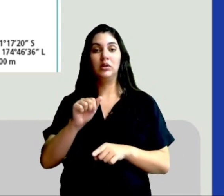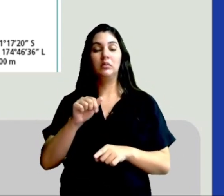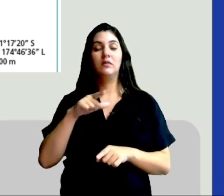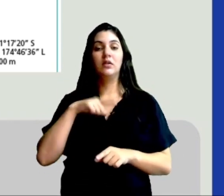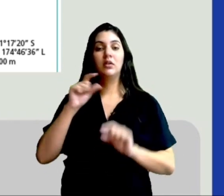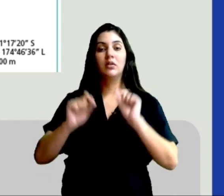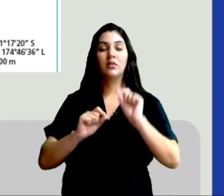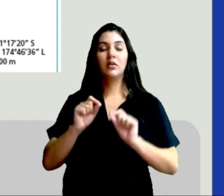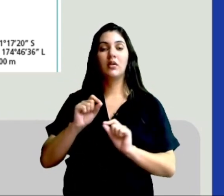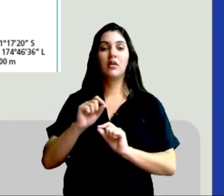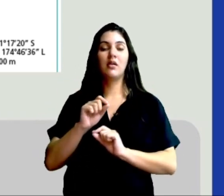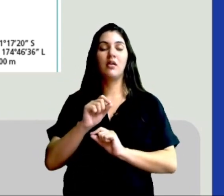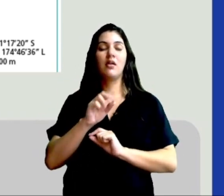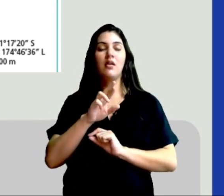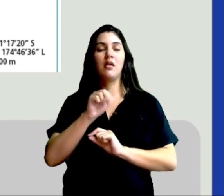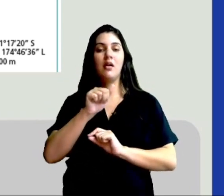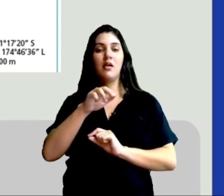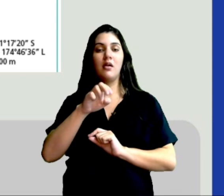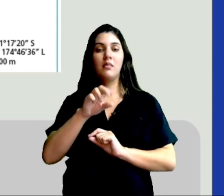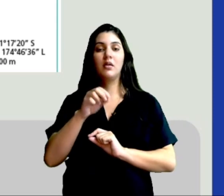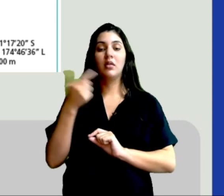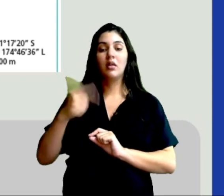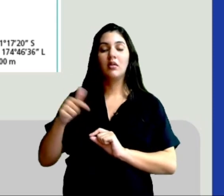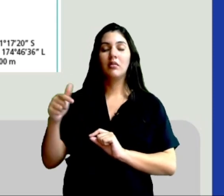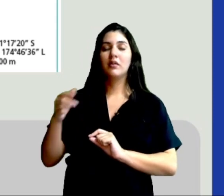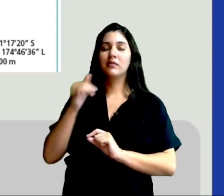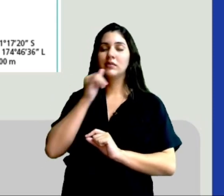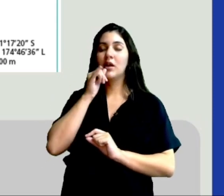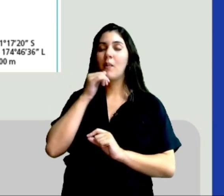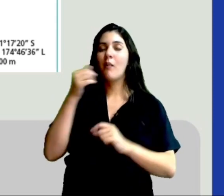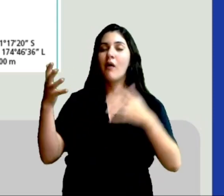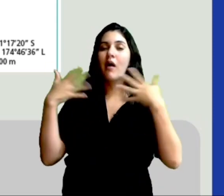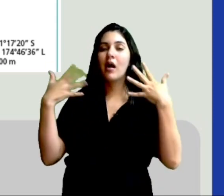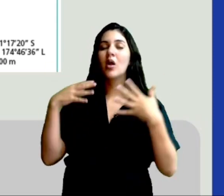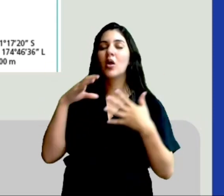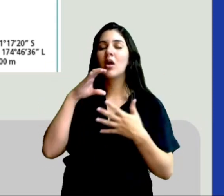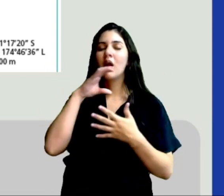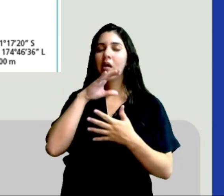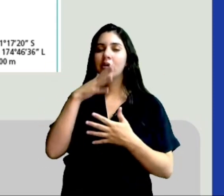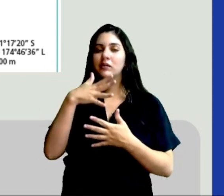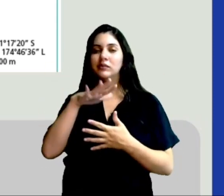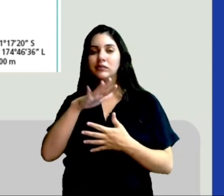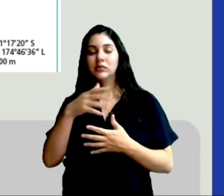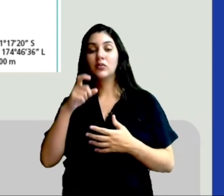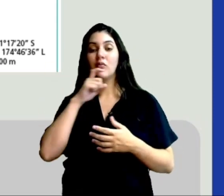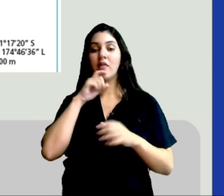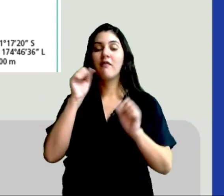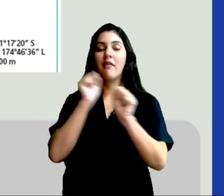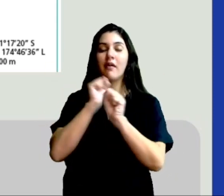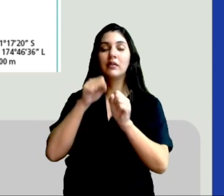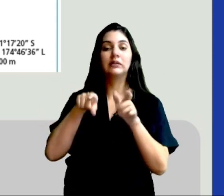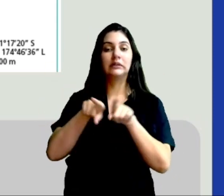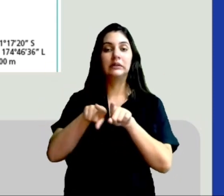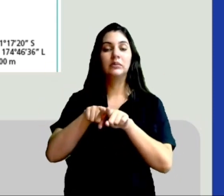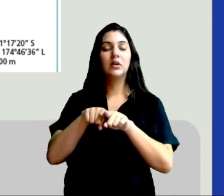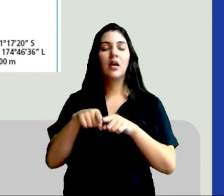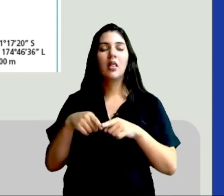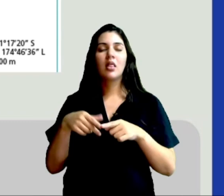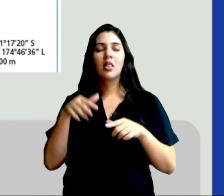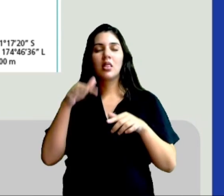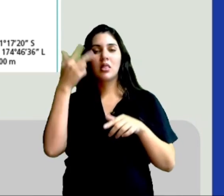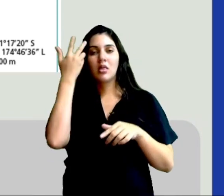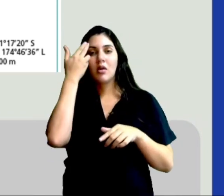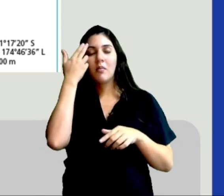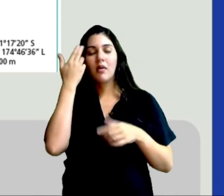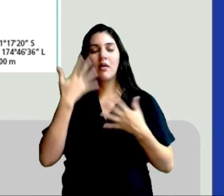clima bem ameno, né? Não vai ter um verão muito quente, né? O inverno também vai ser mais ameno. Então é um clima já